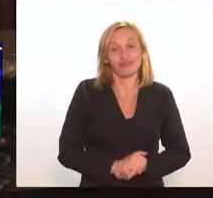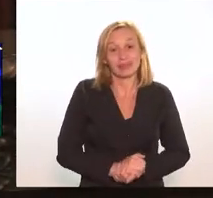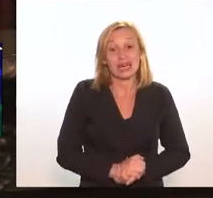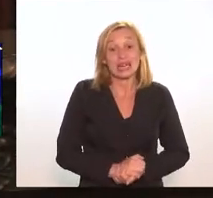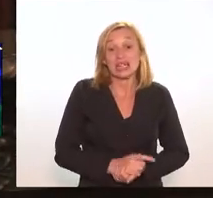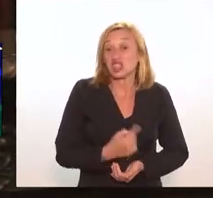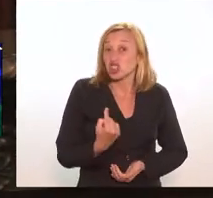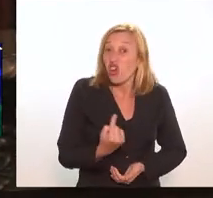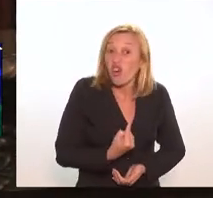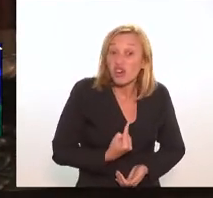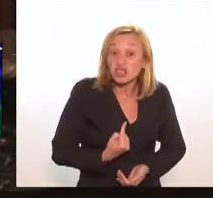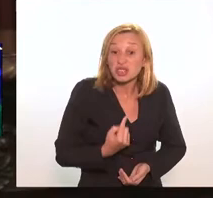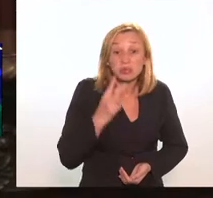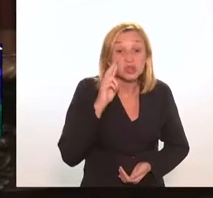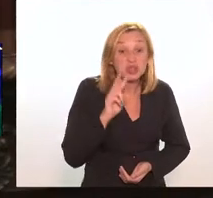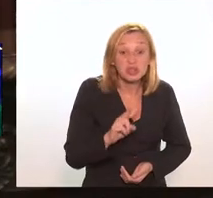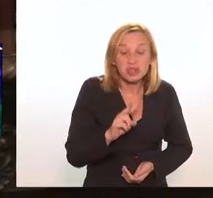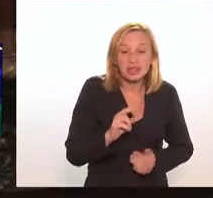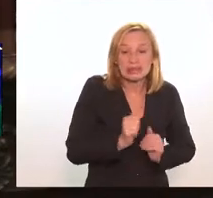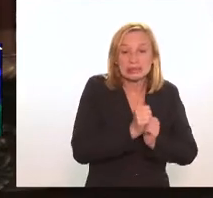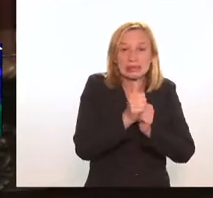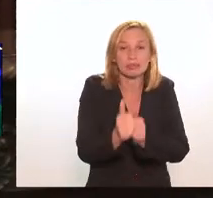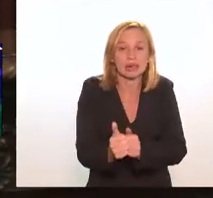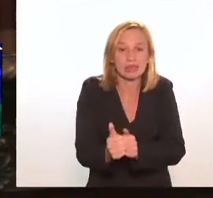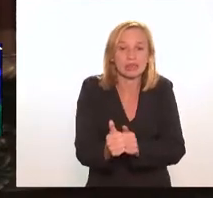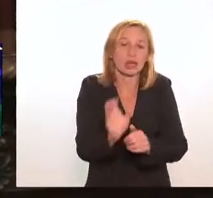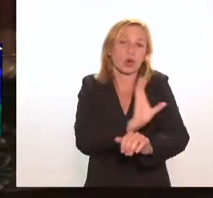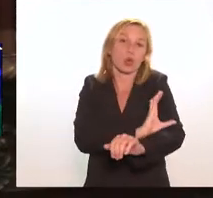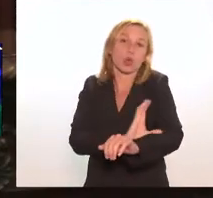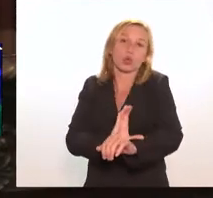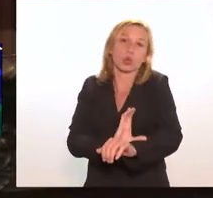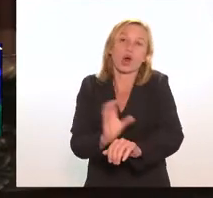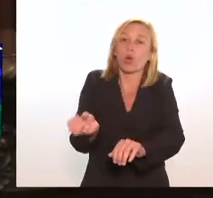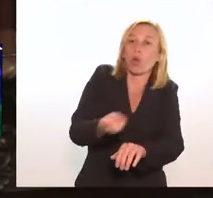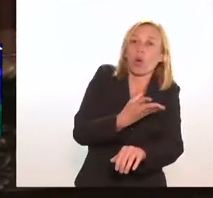Nós não estamos diante dessa sedimentação cultural.